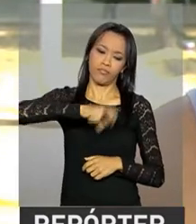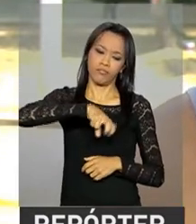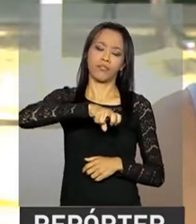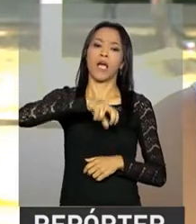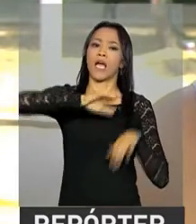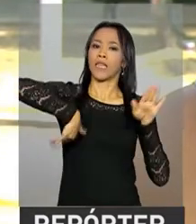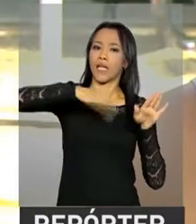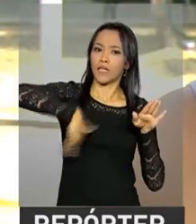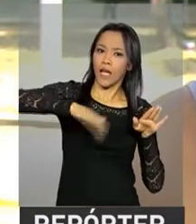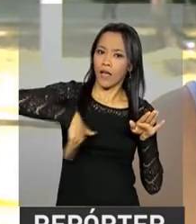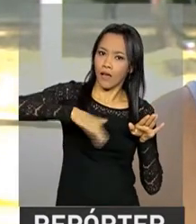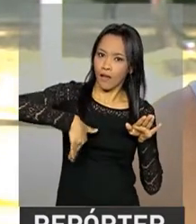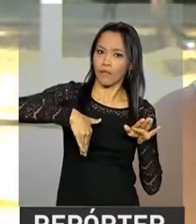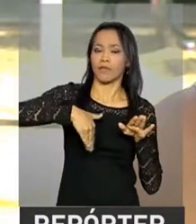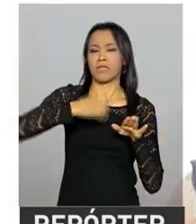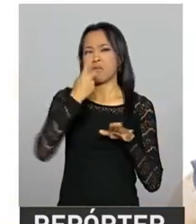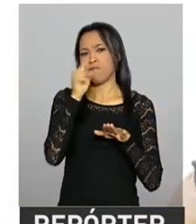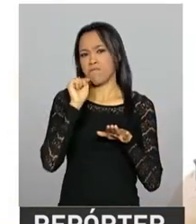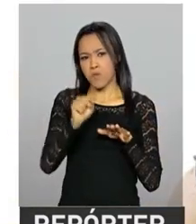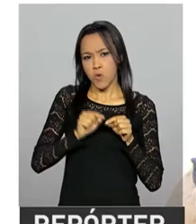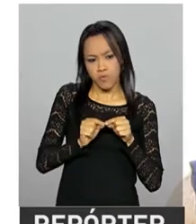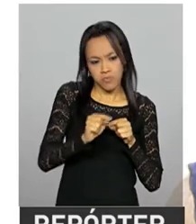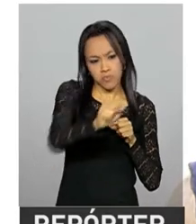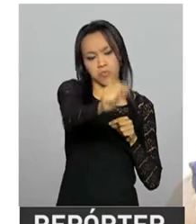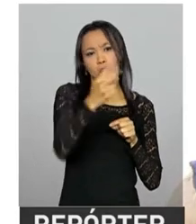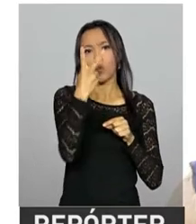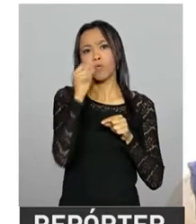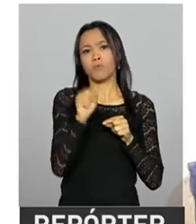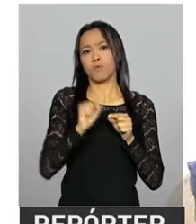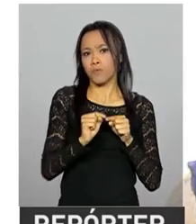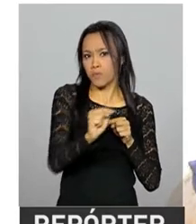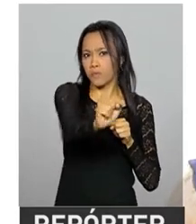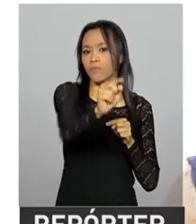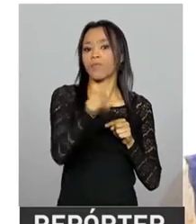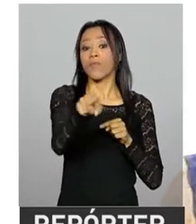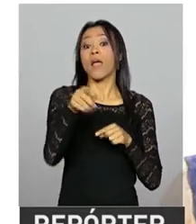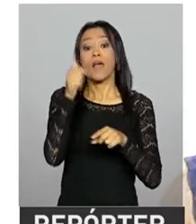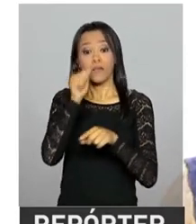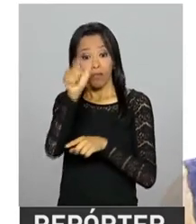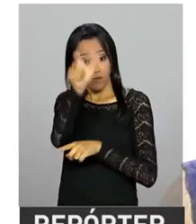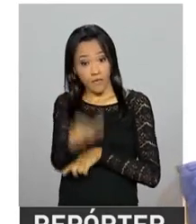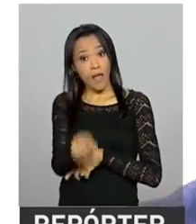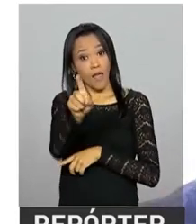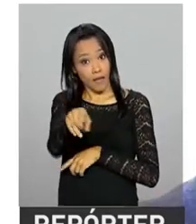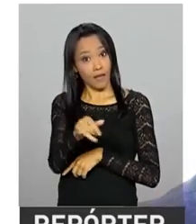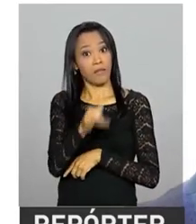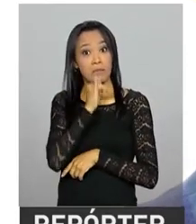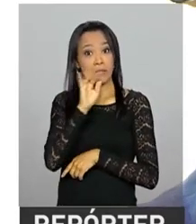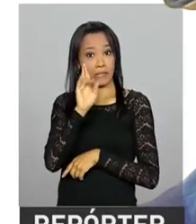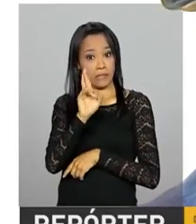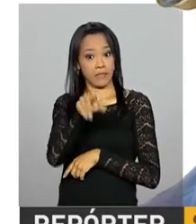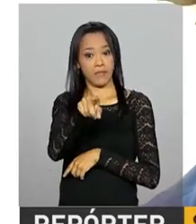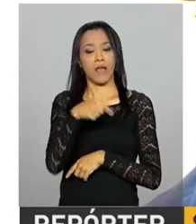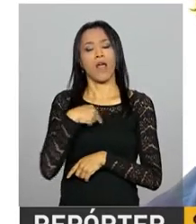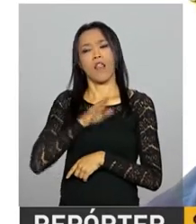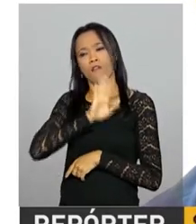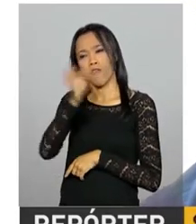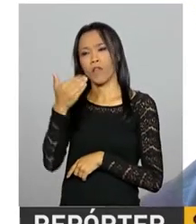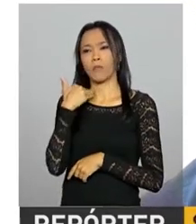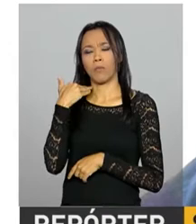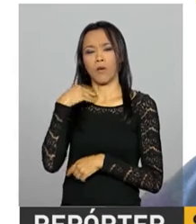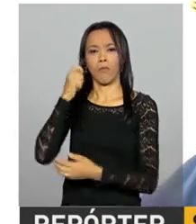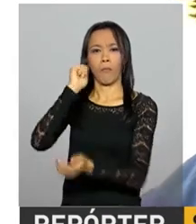natação, 1.000, 2.000 metros. Aos 80 anos, dona Senhorinha é o exemplo da turma. Vou pagar conta no